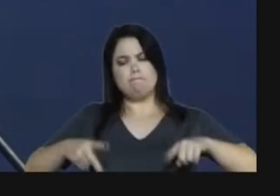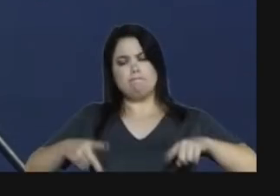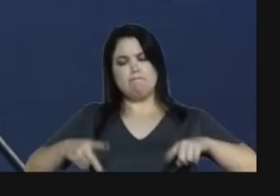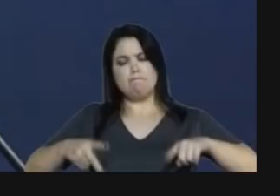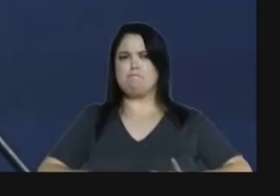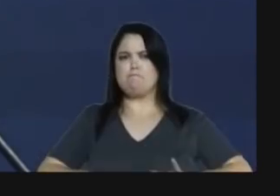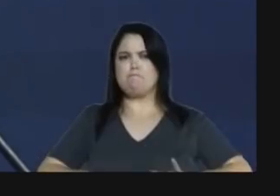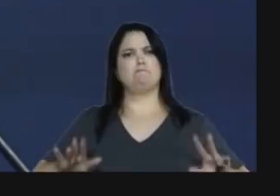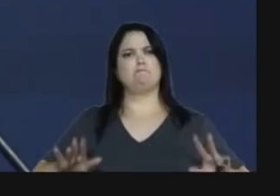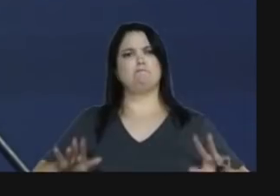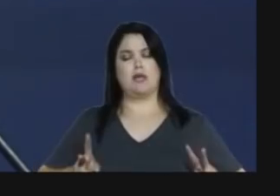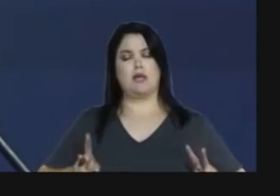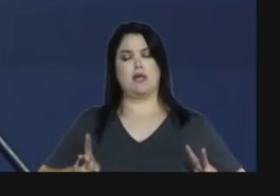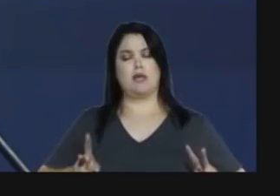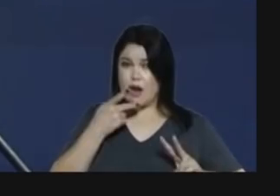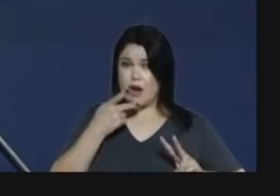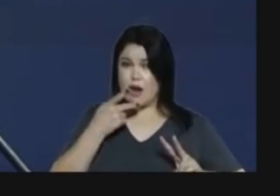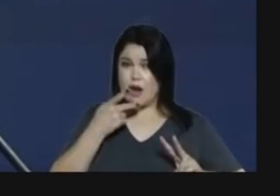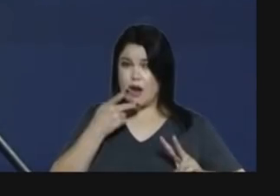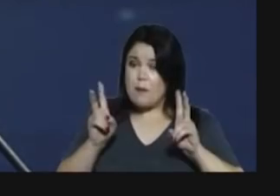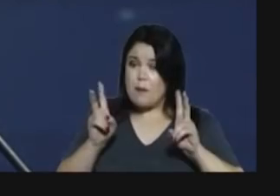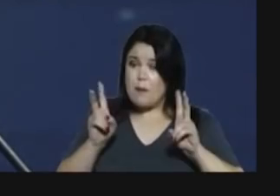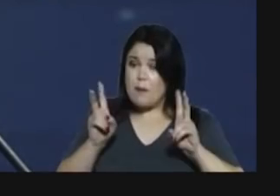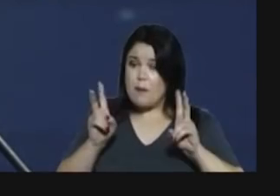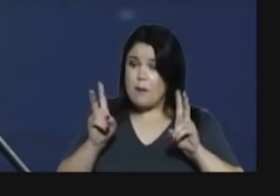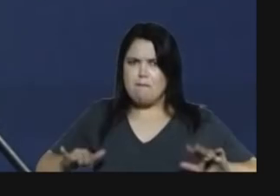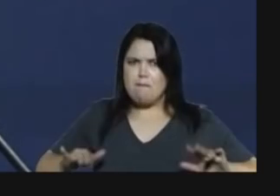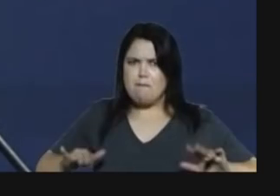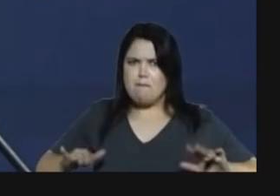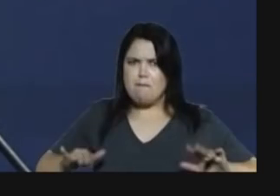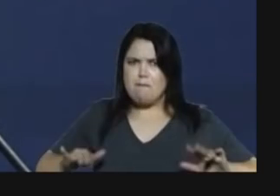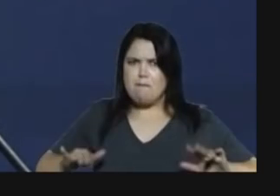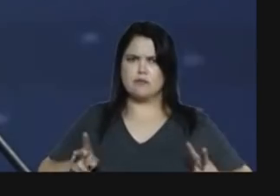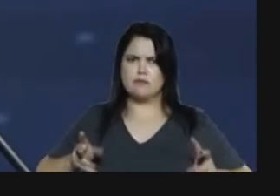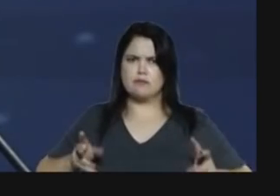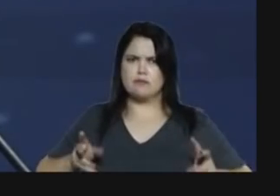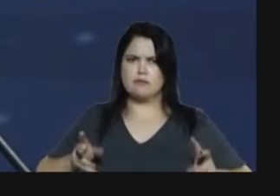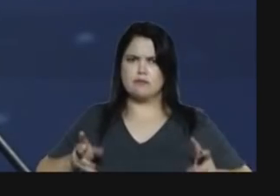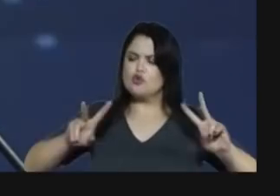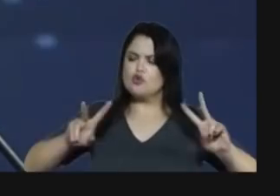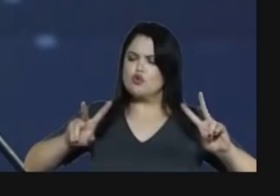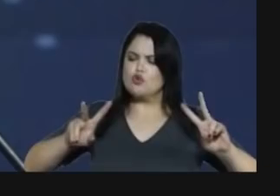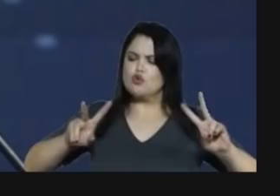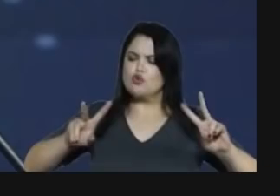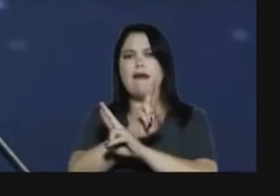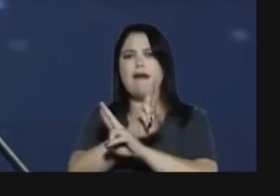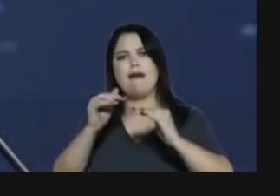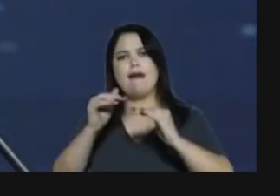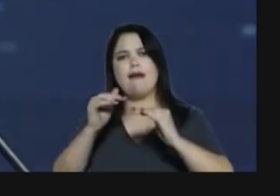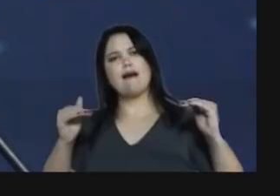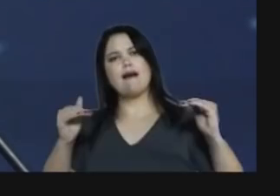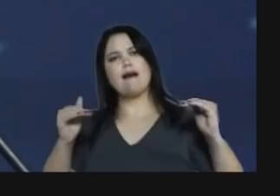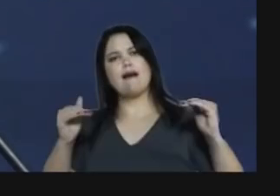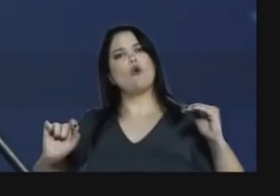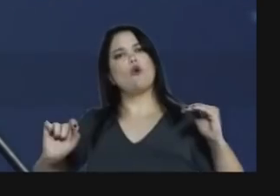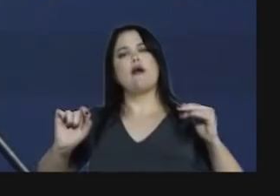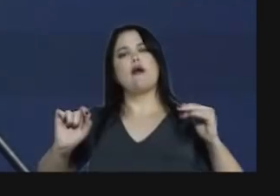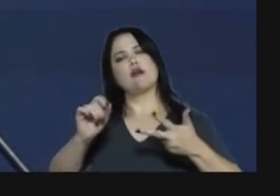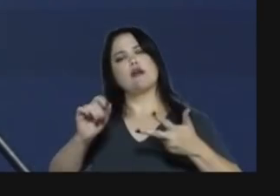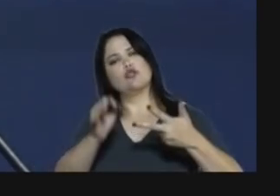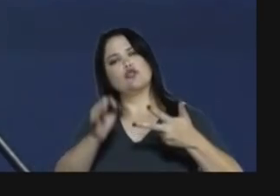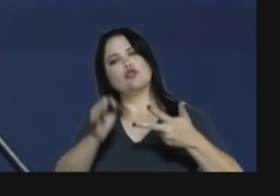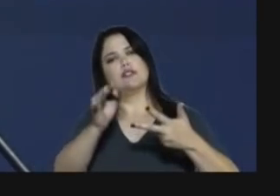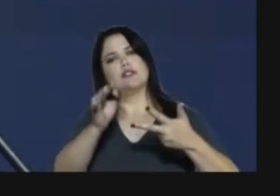por falar em manutenção do status quo uma outra colaboração nas relações poderes É o Poder Judiciário os e